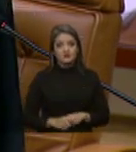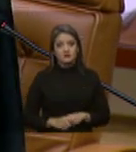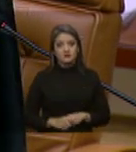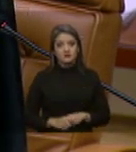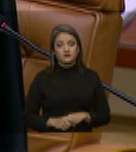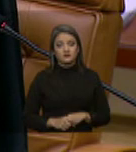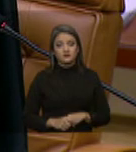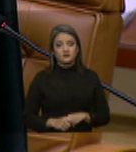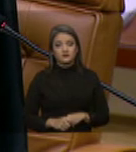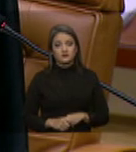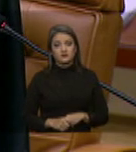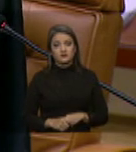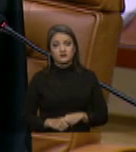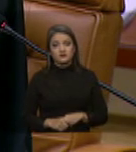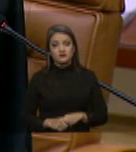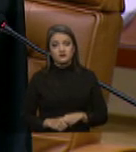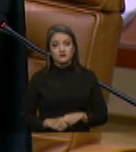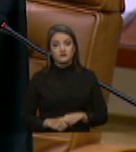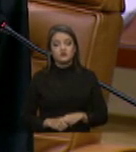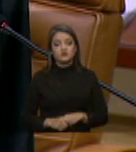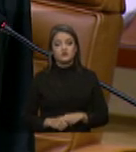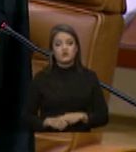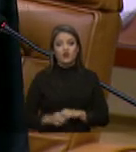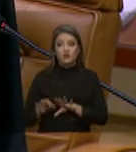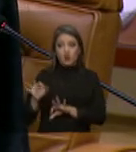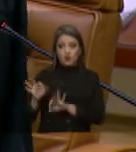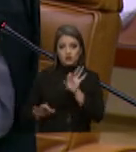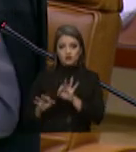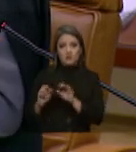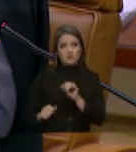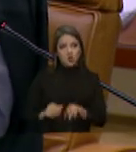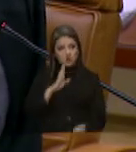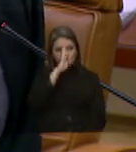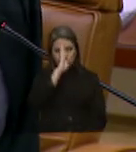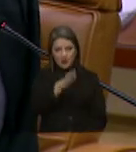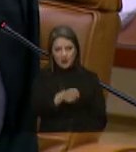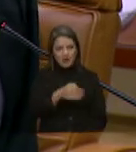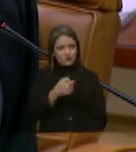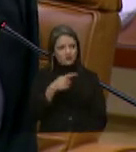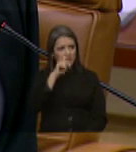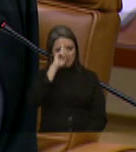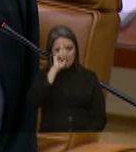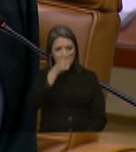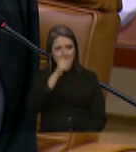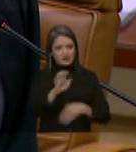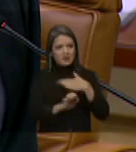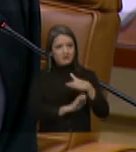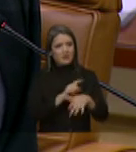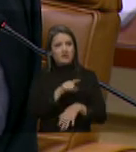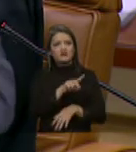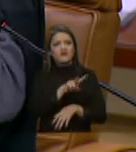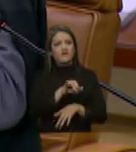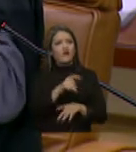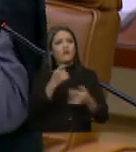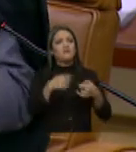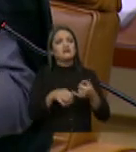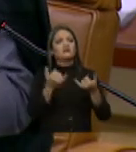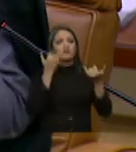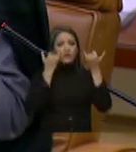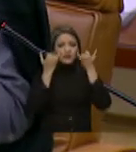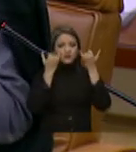o órgão judiciário competente possa diretamente determinar a uma empresa é